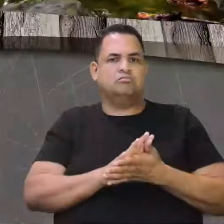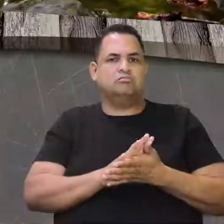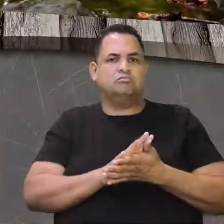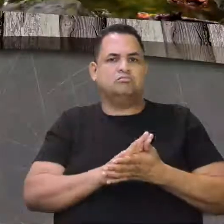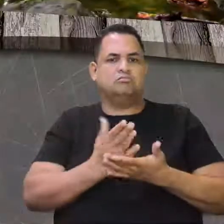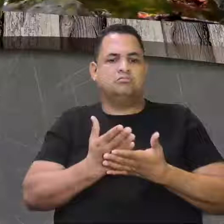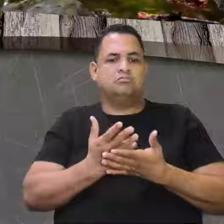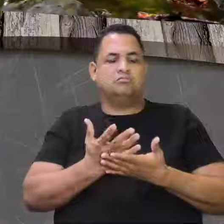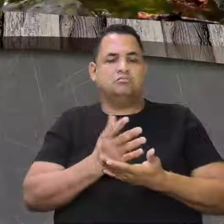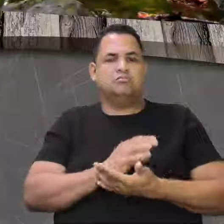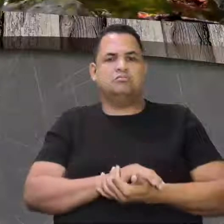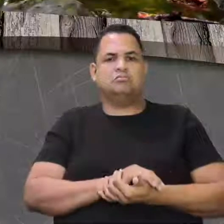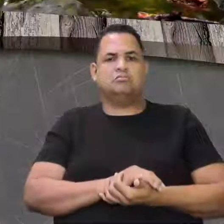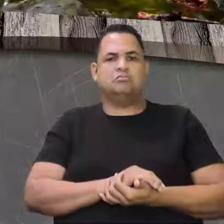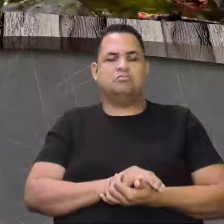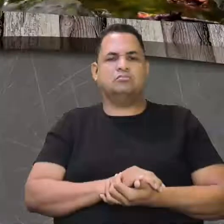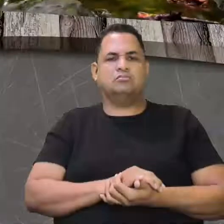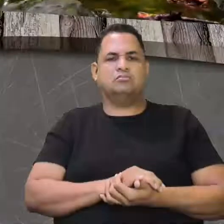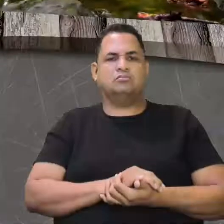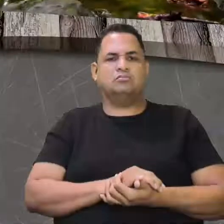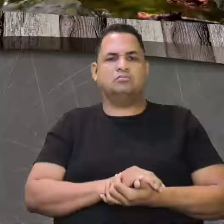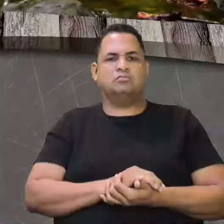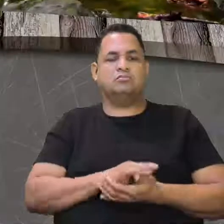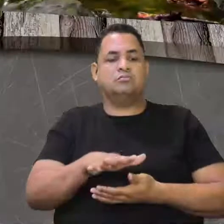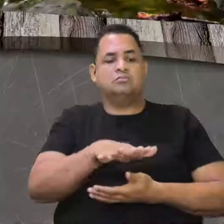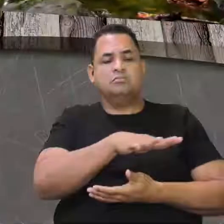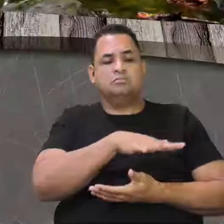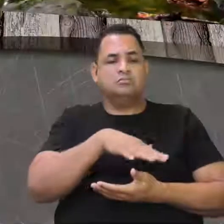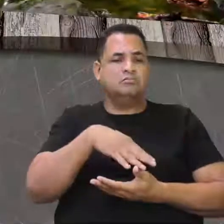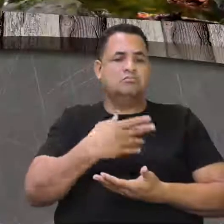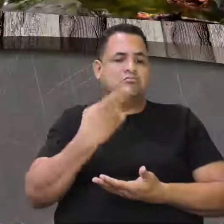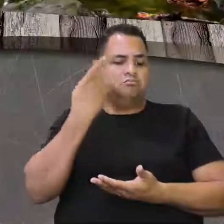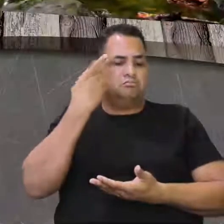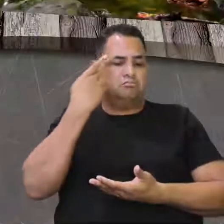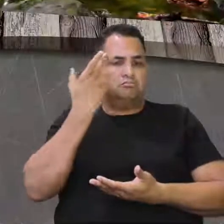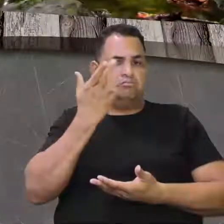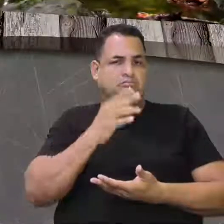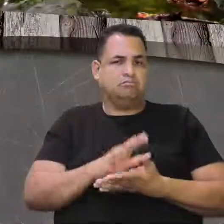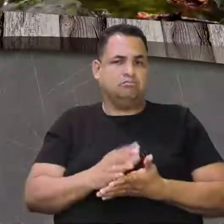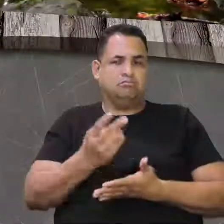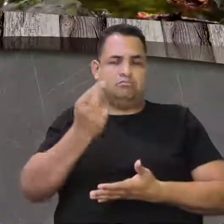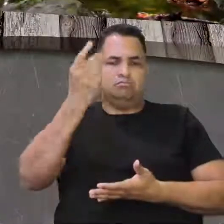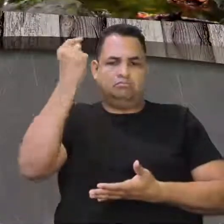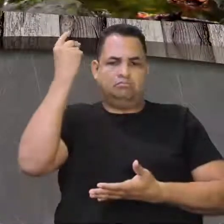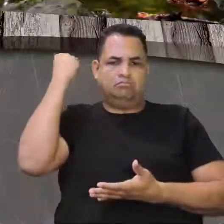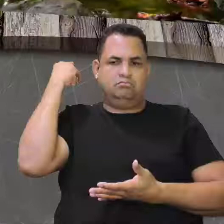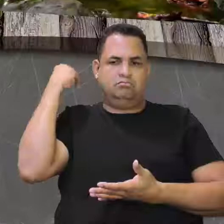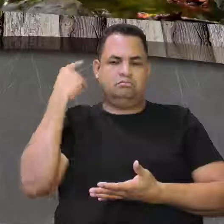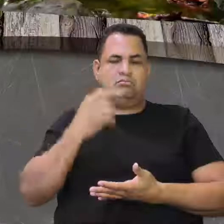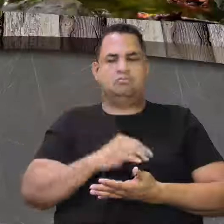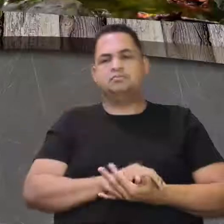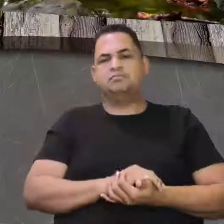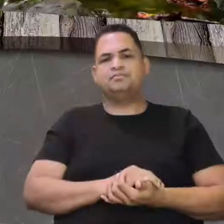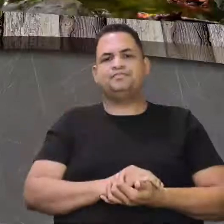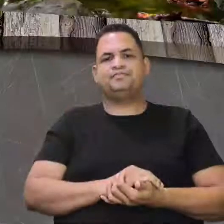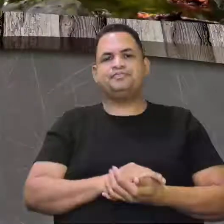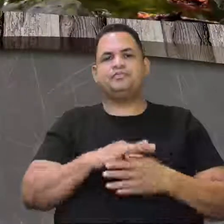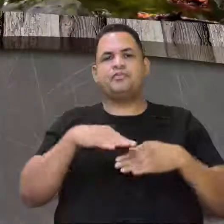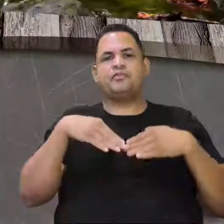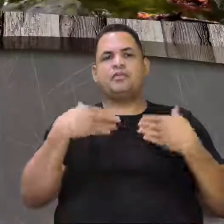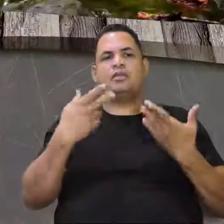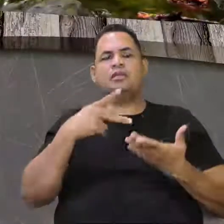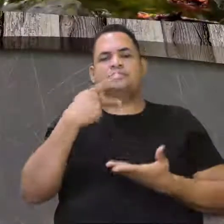que estão danificando nada. Eles estão ali há muito tempo. Quando a